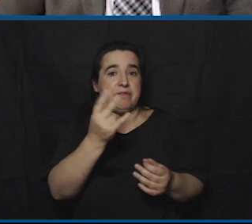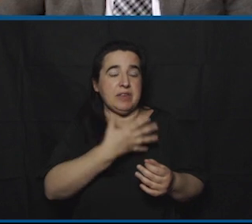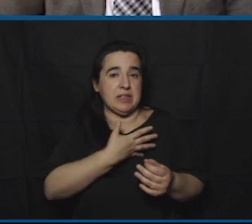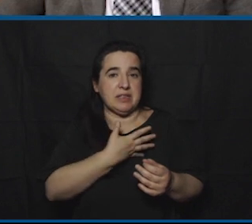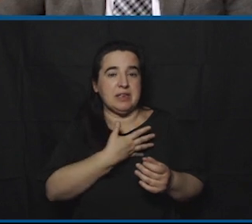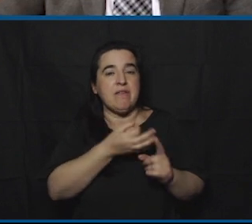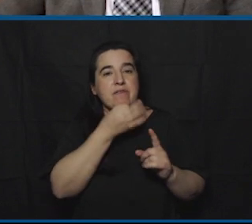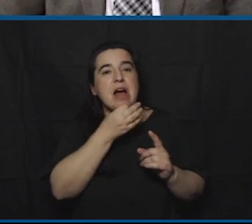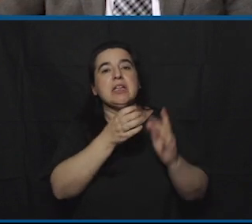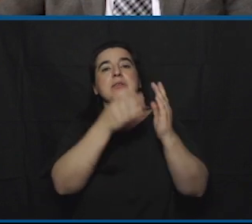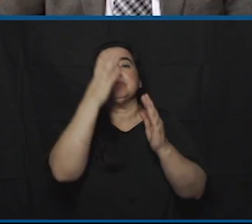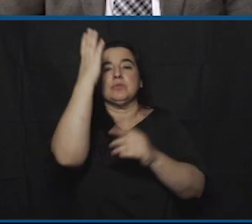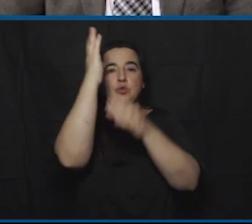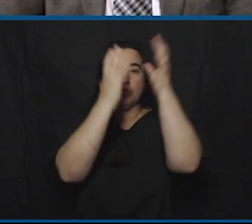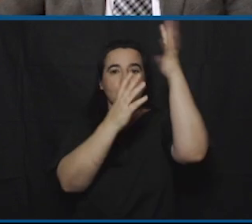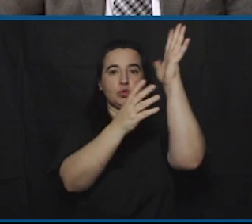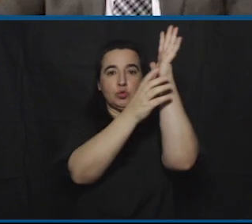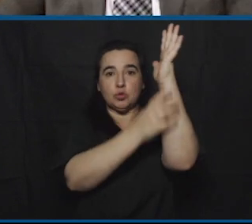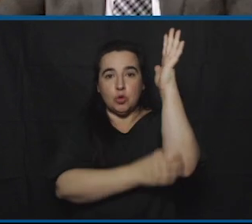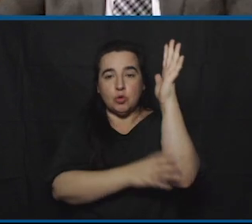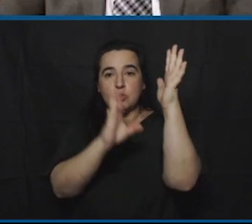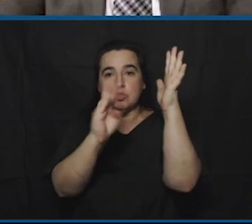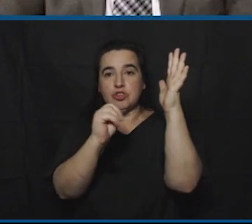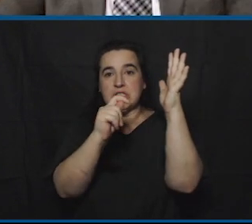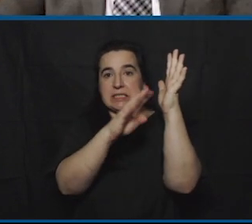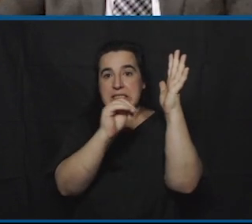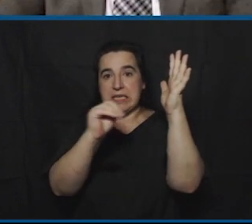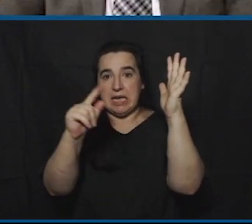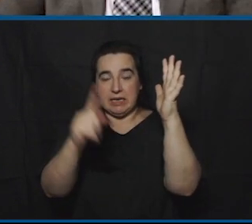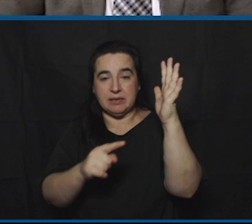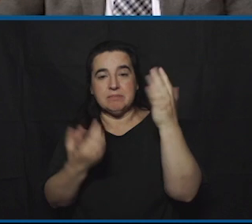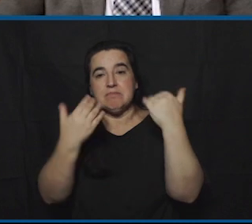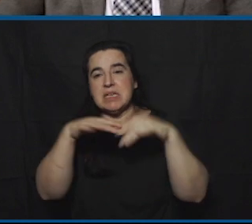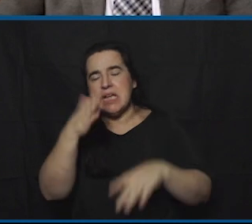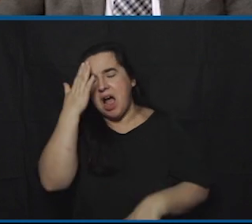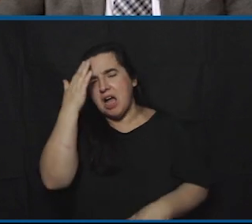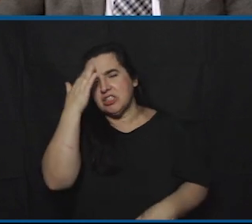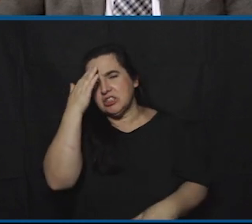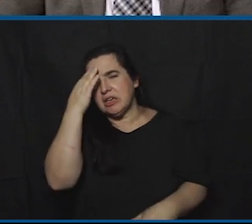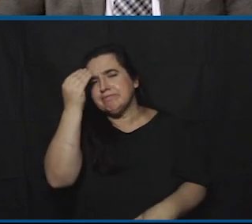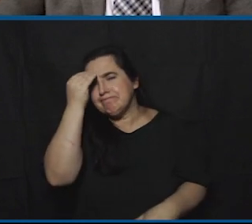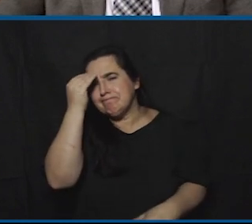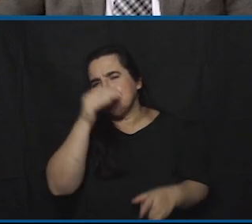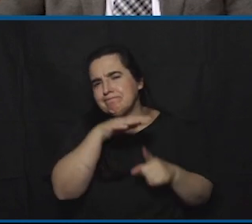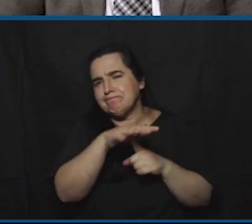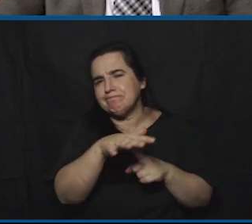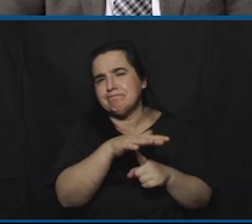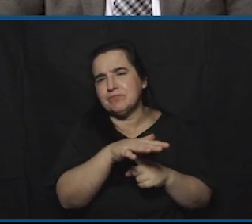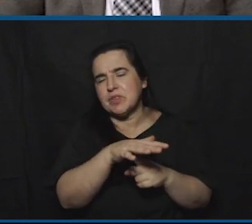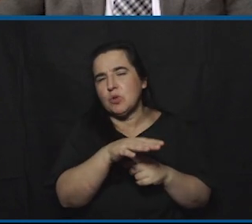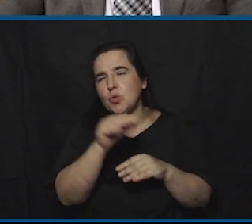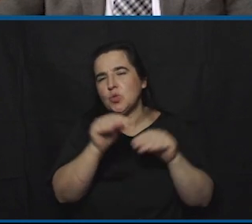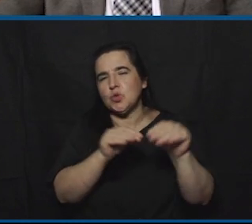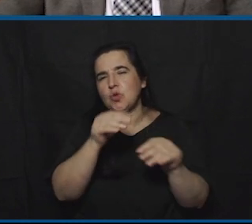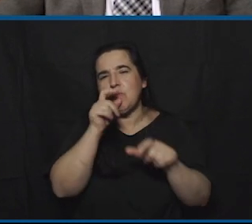só pelo tronco de Jessé, o renovo de Jessé, mas acho que há aqui também uma sugestão que tem a ver também com o